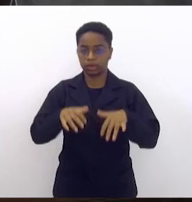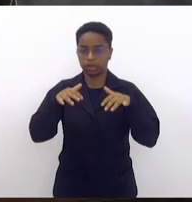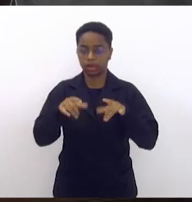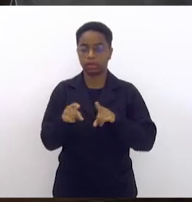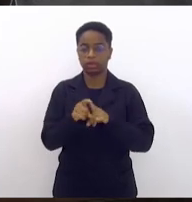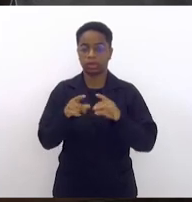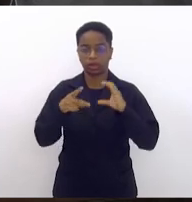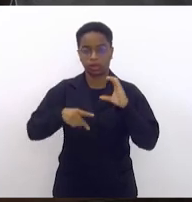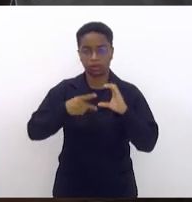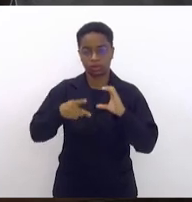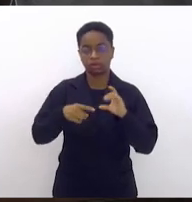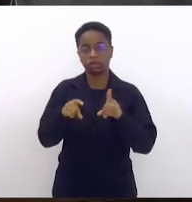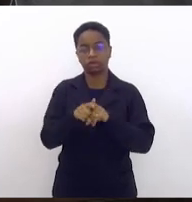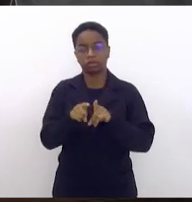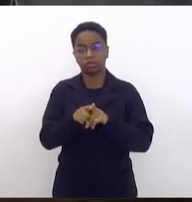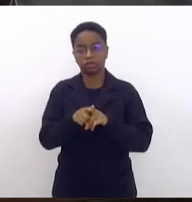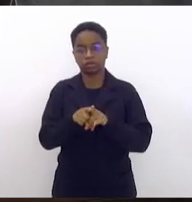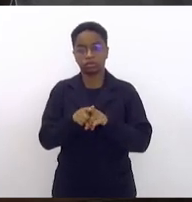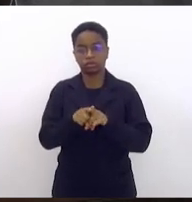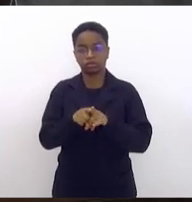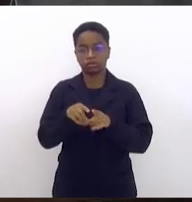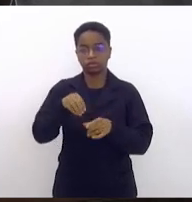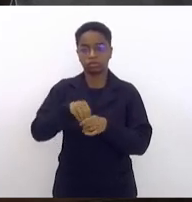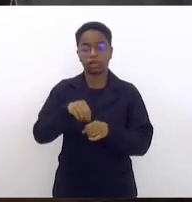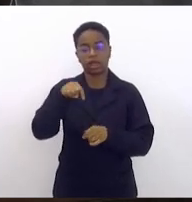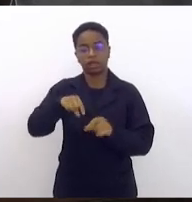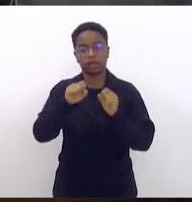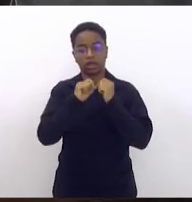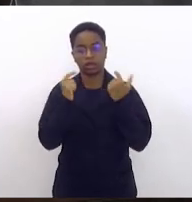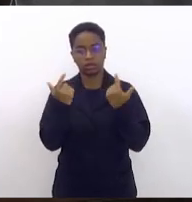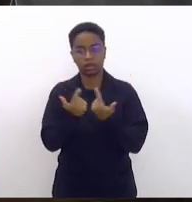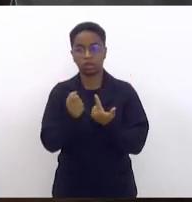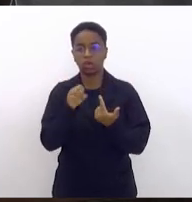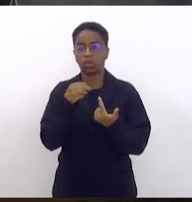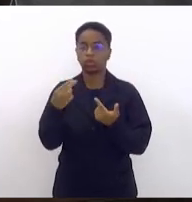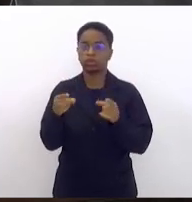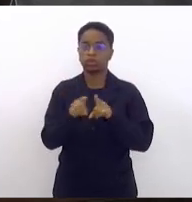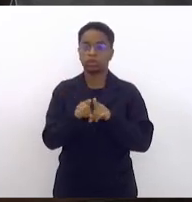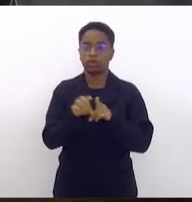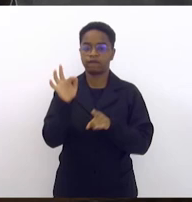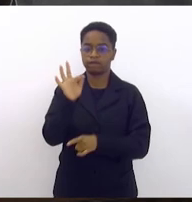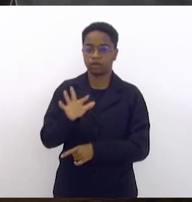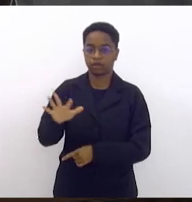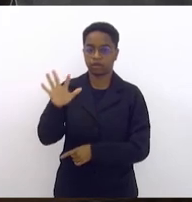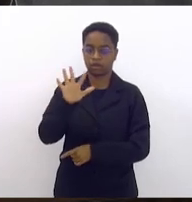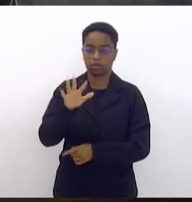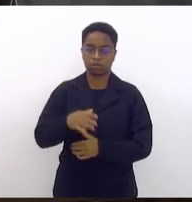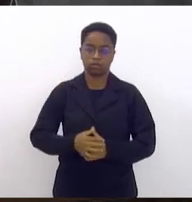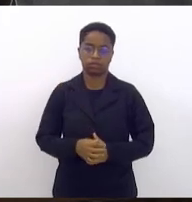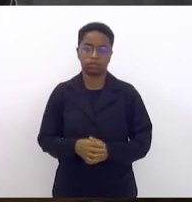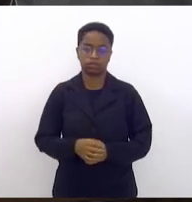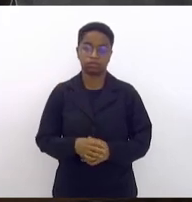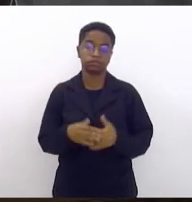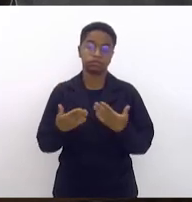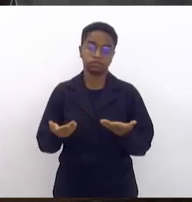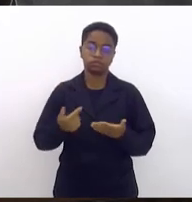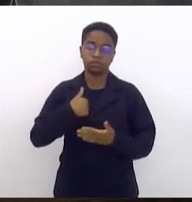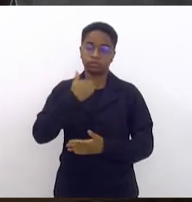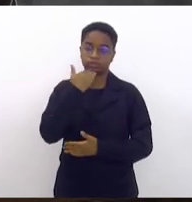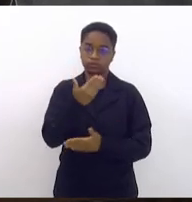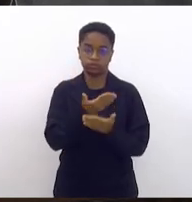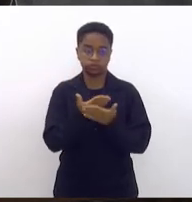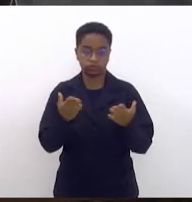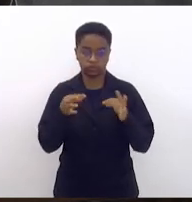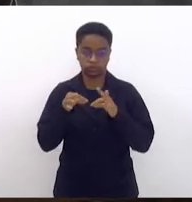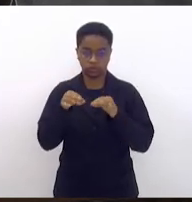câmara municipal dentro da plenária da alerge ou até numa plenária Federal eh eu faço um pedido para todos que